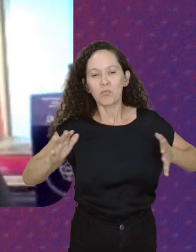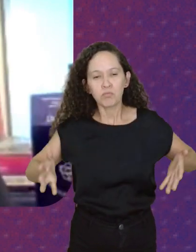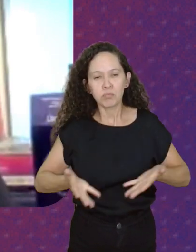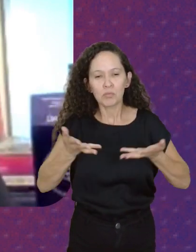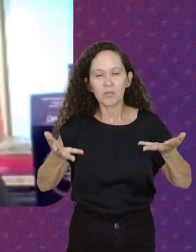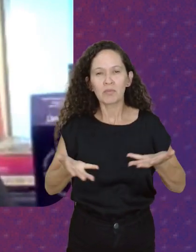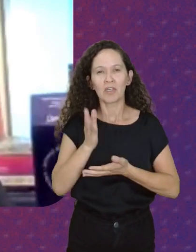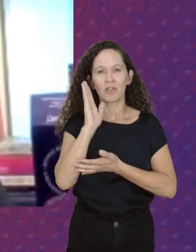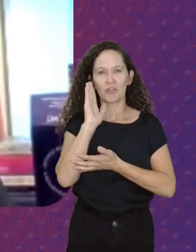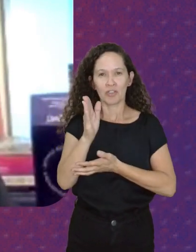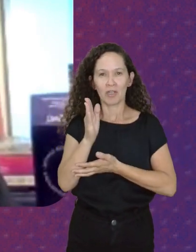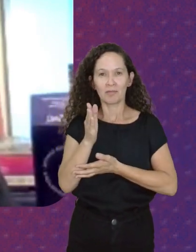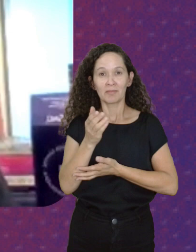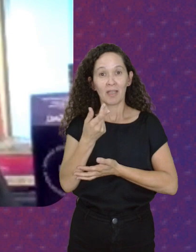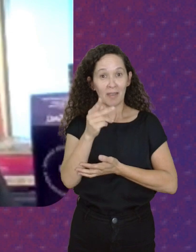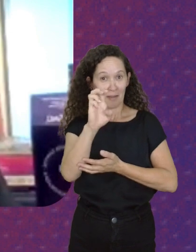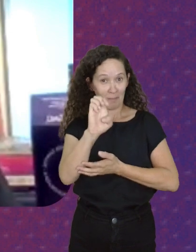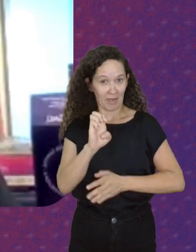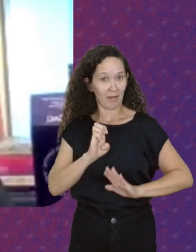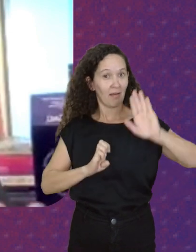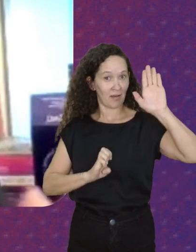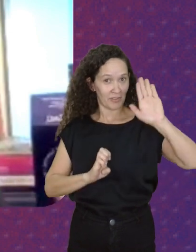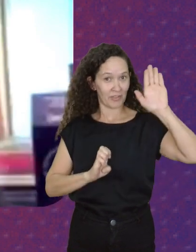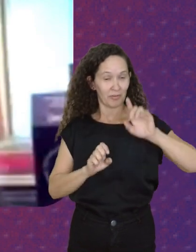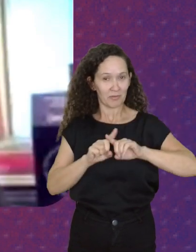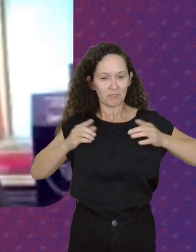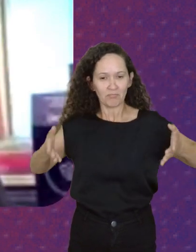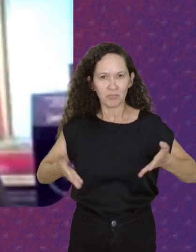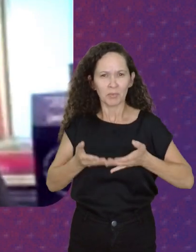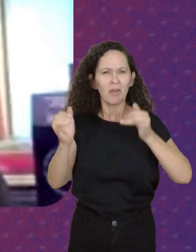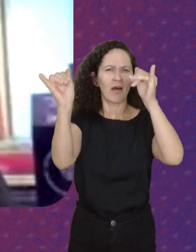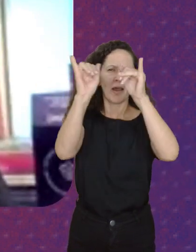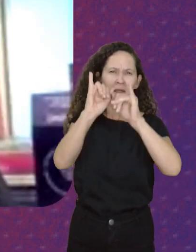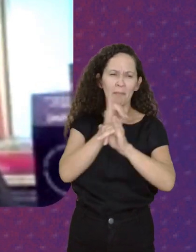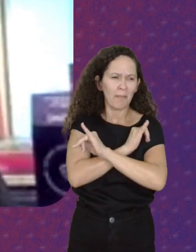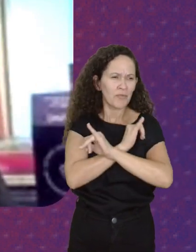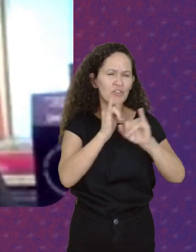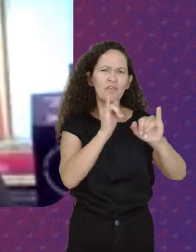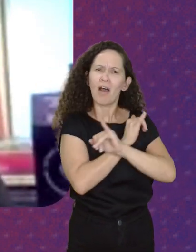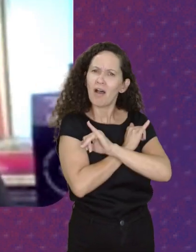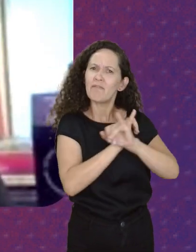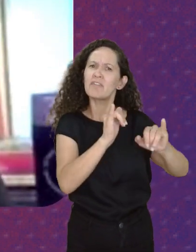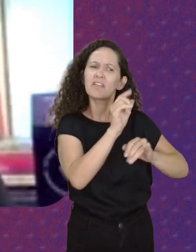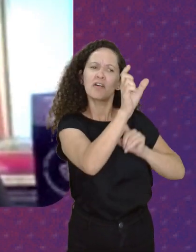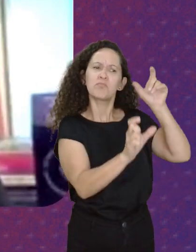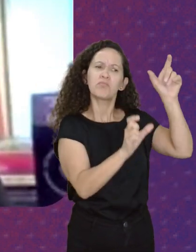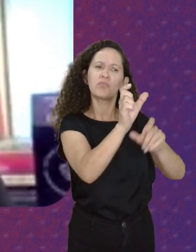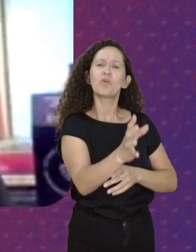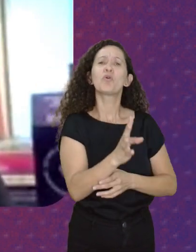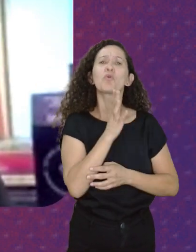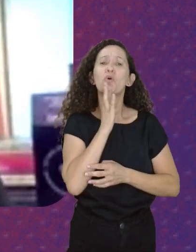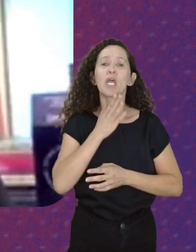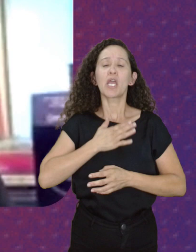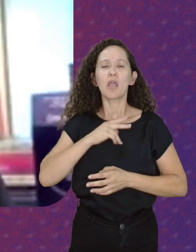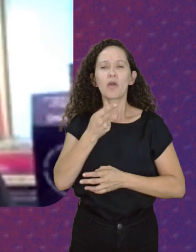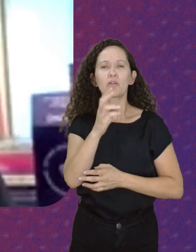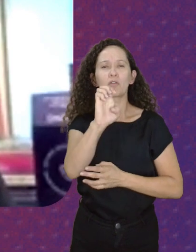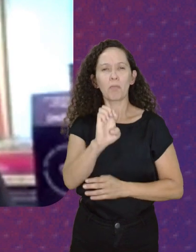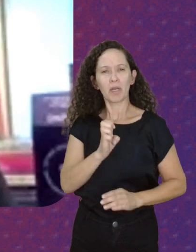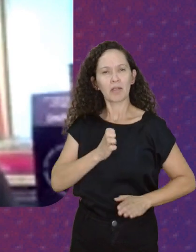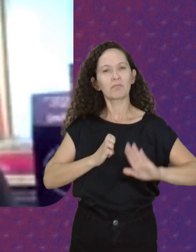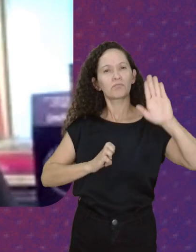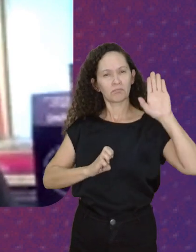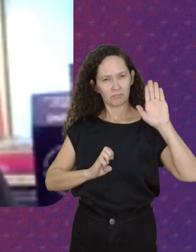promover, a sua pré-candidatura, a promover a sua imagem, a anunciar para as pessoas que vocês são